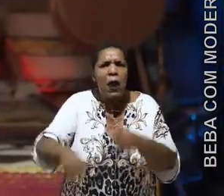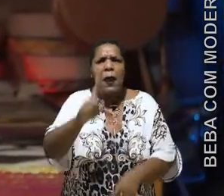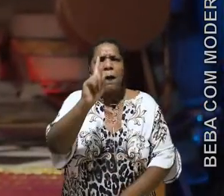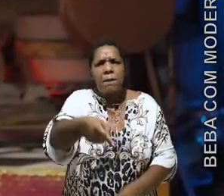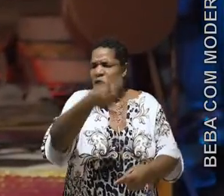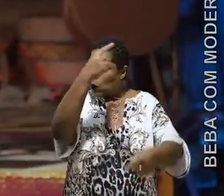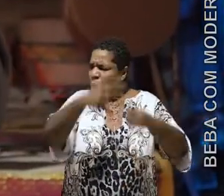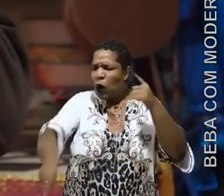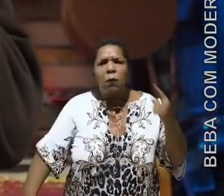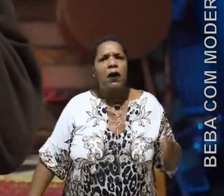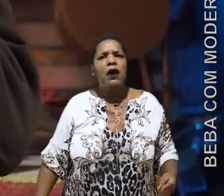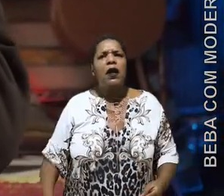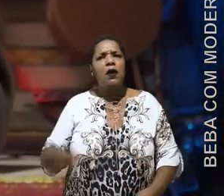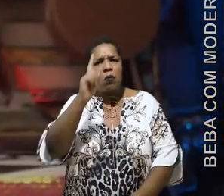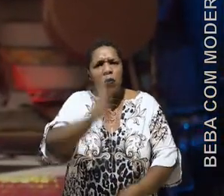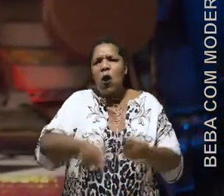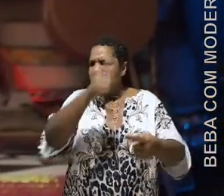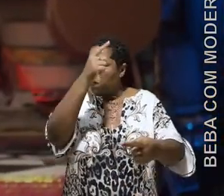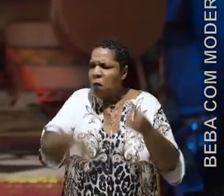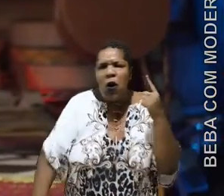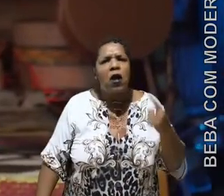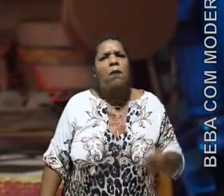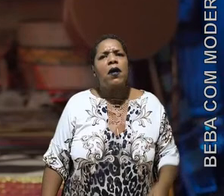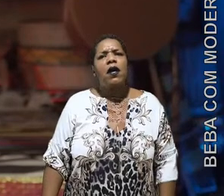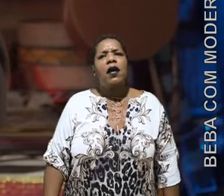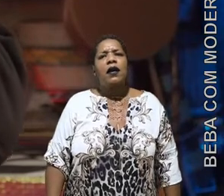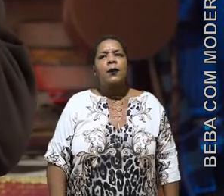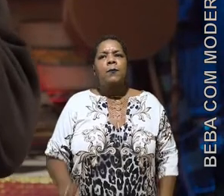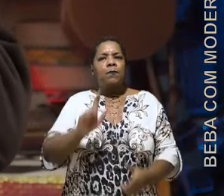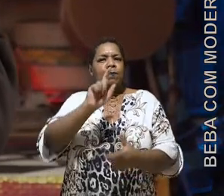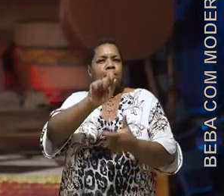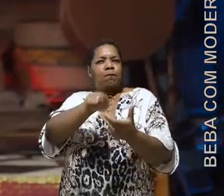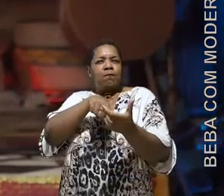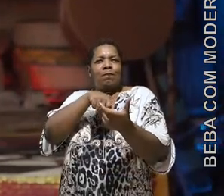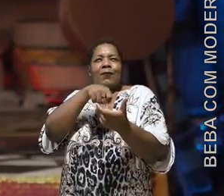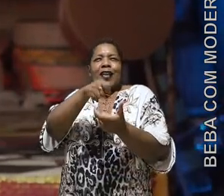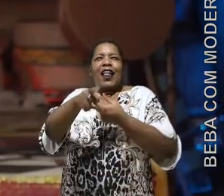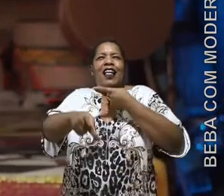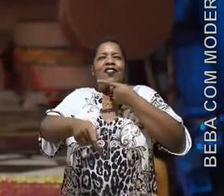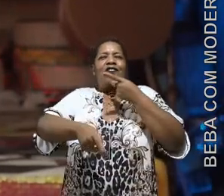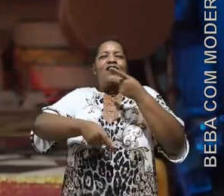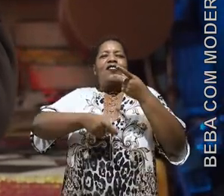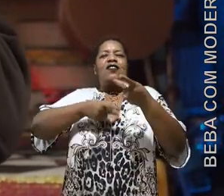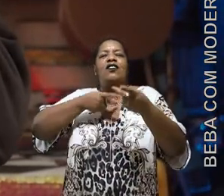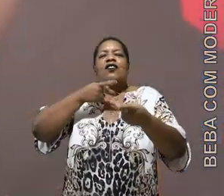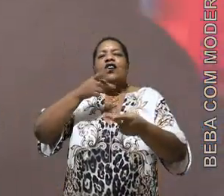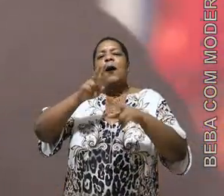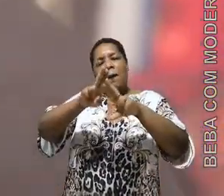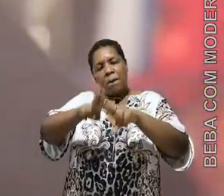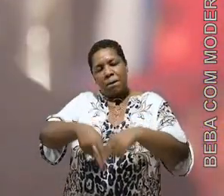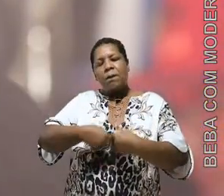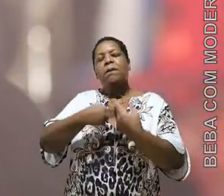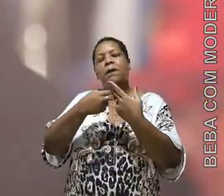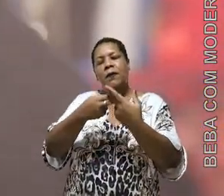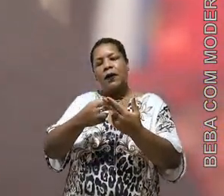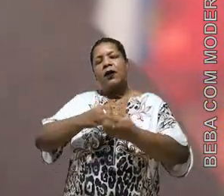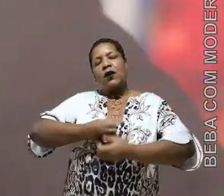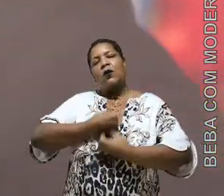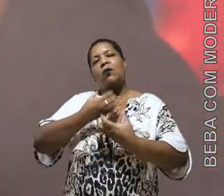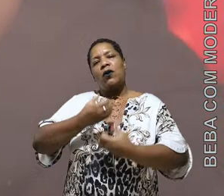proibido proibir é proibido proibir é proibido proibir palavras pronunciadas